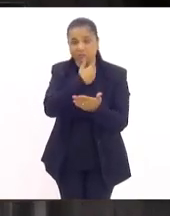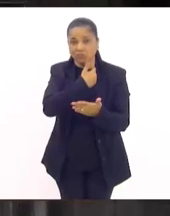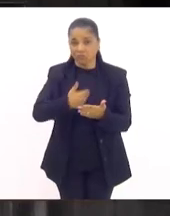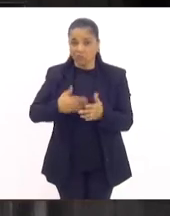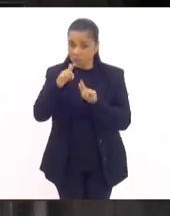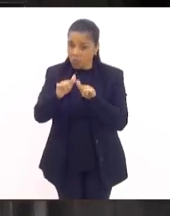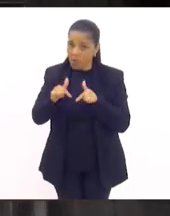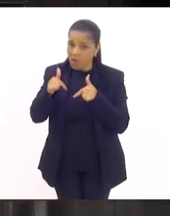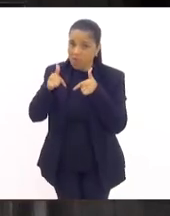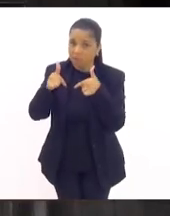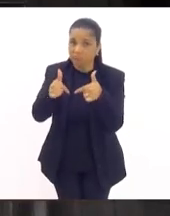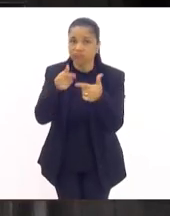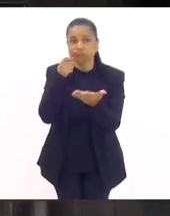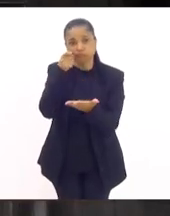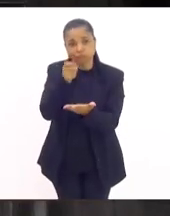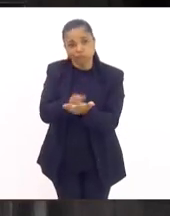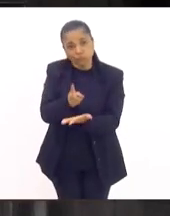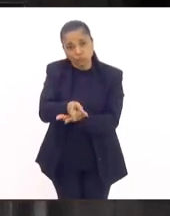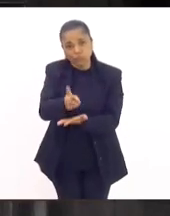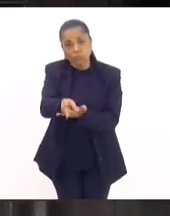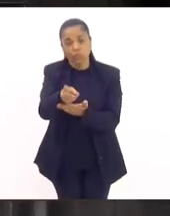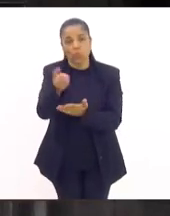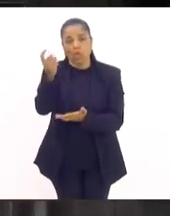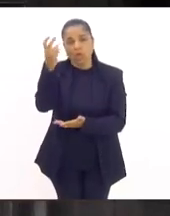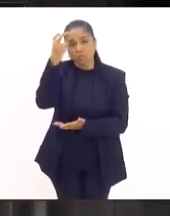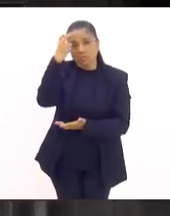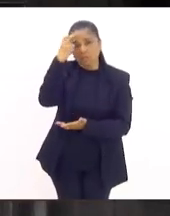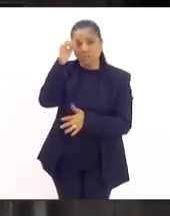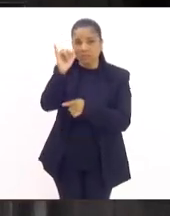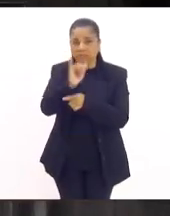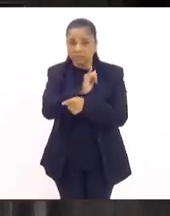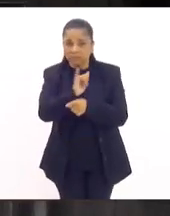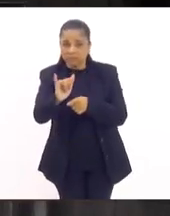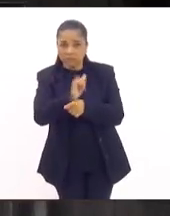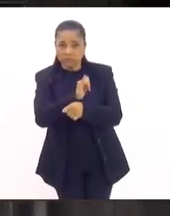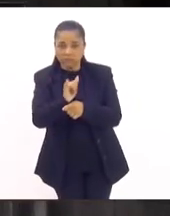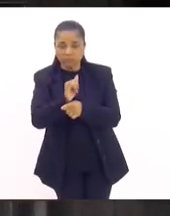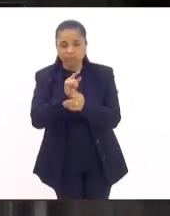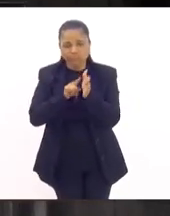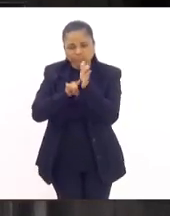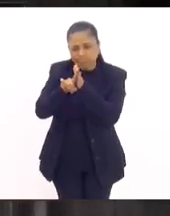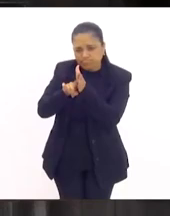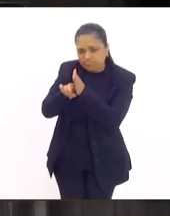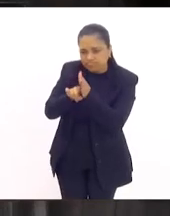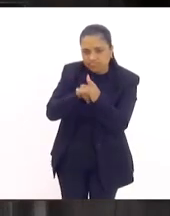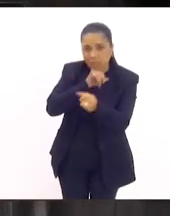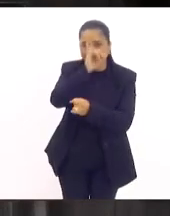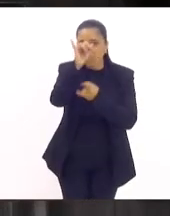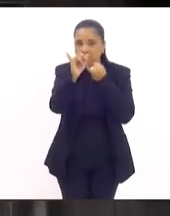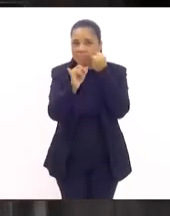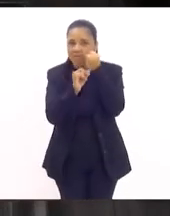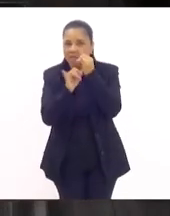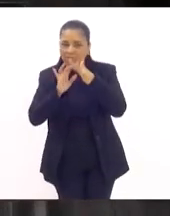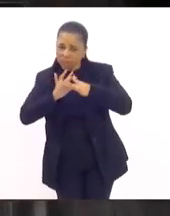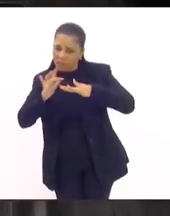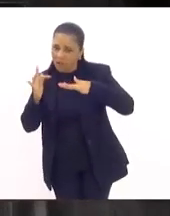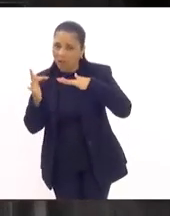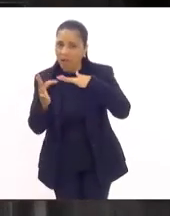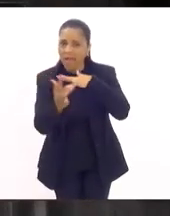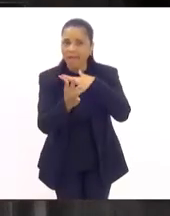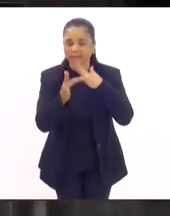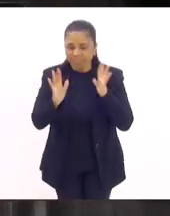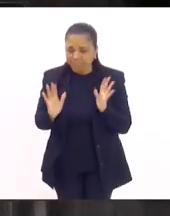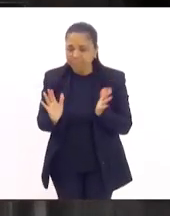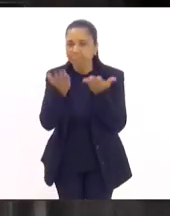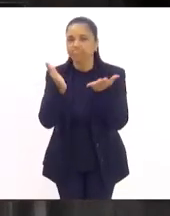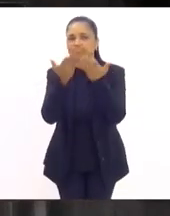que continuem as ações de inteligência, monitorando esses grupos neonazistas que estão nas redes, incitando a